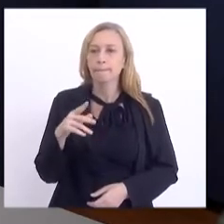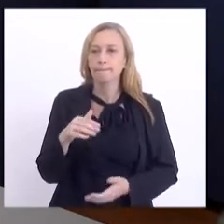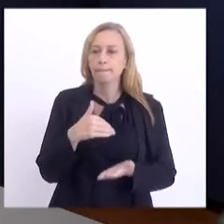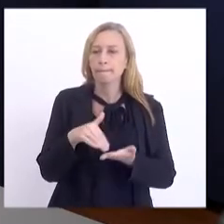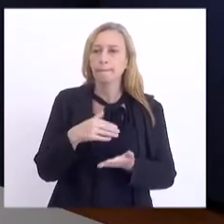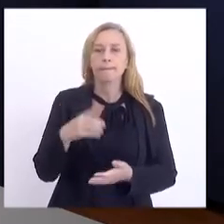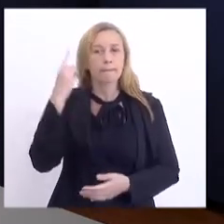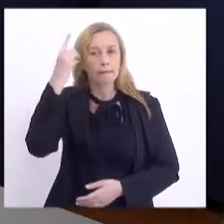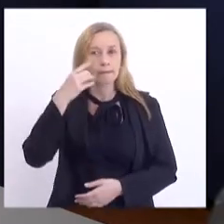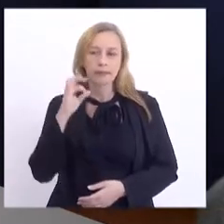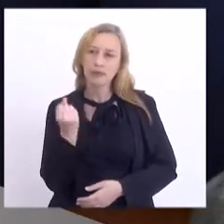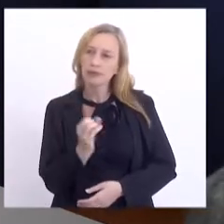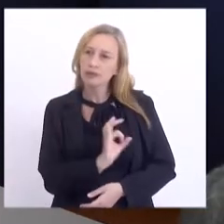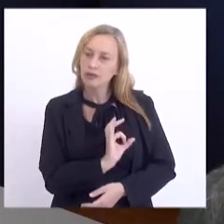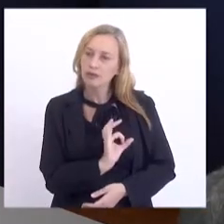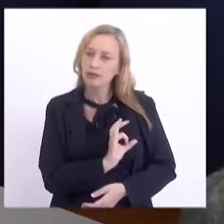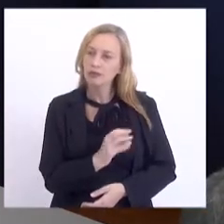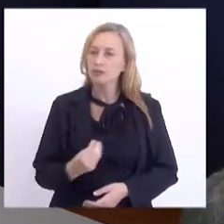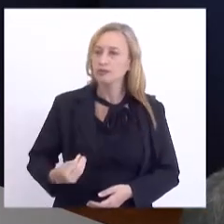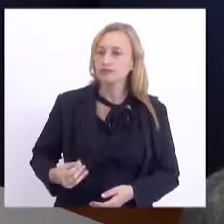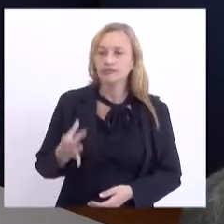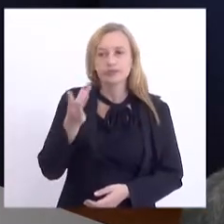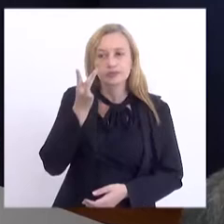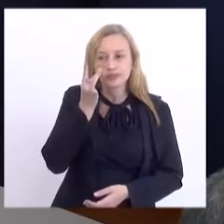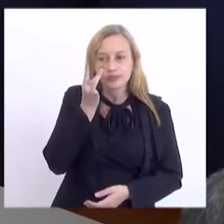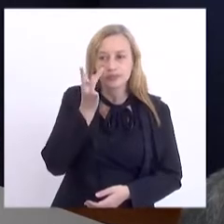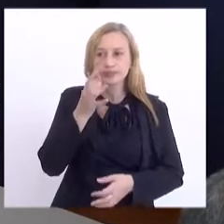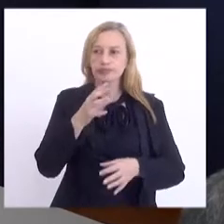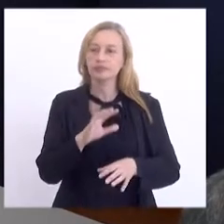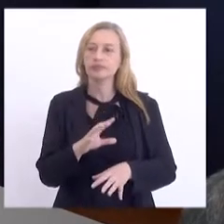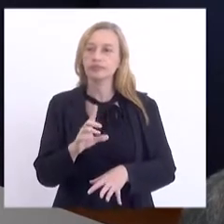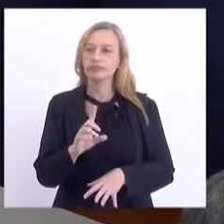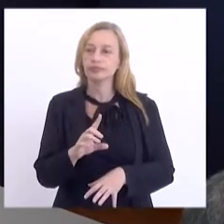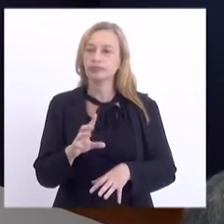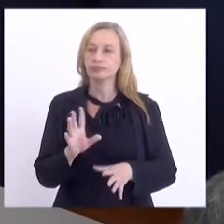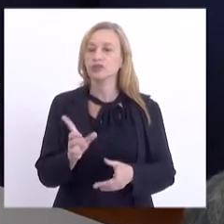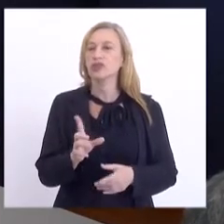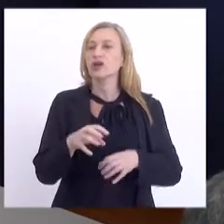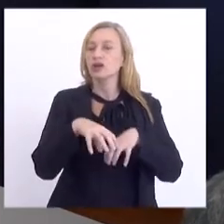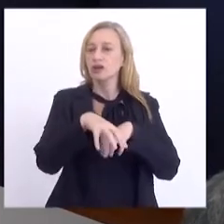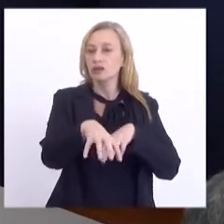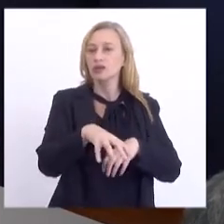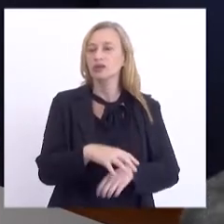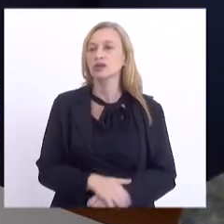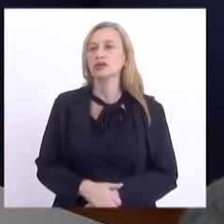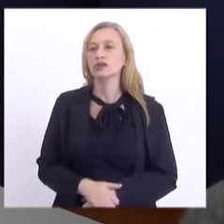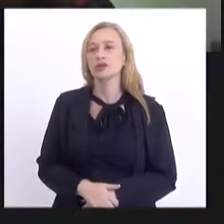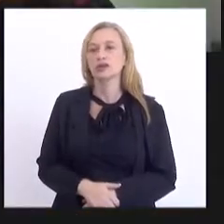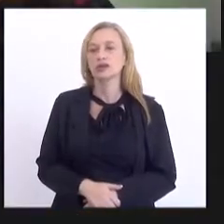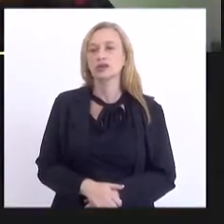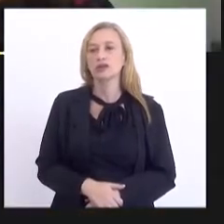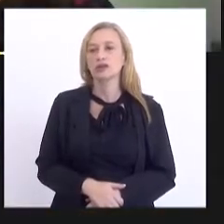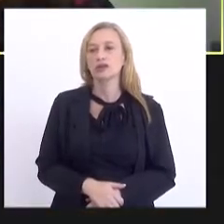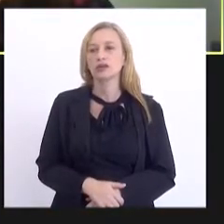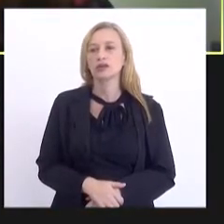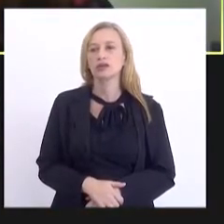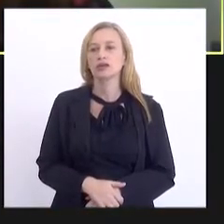Marta Rocha está presente de forma Rê bota bom dia deputada Martha Rocha